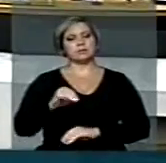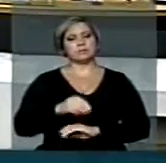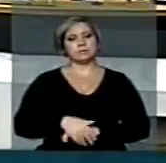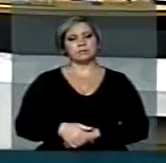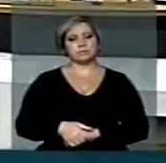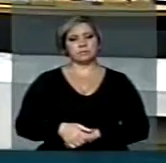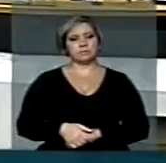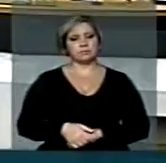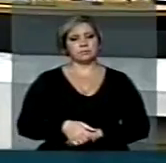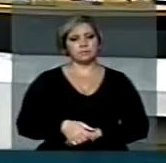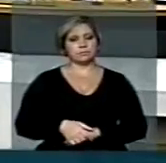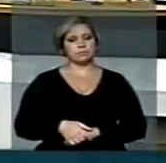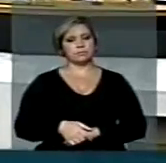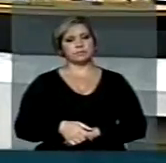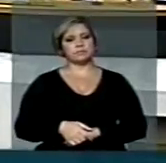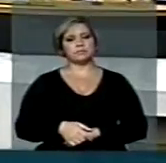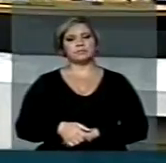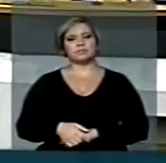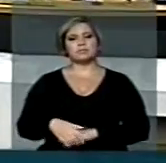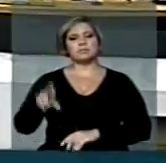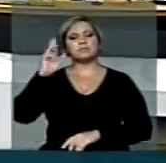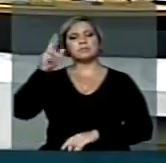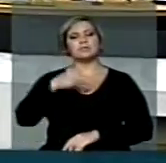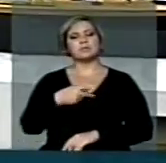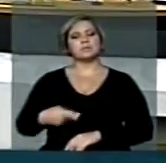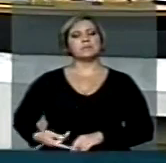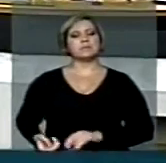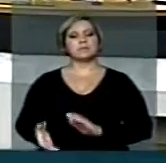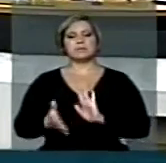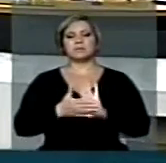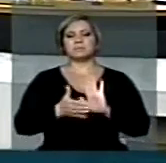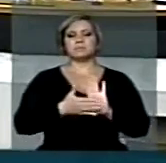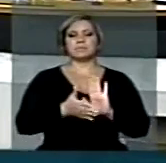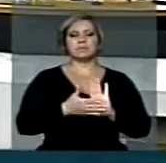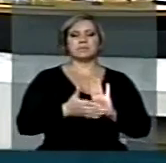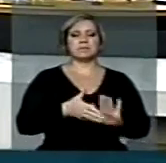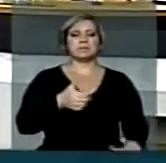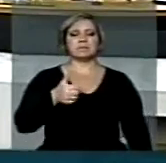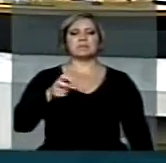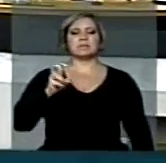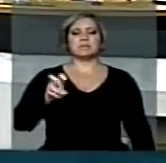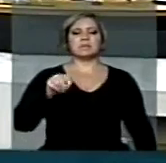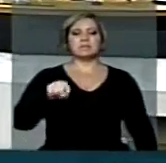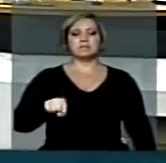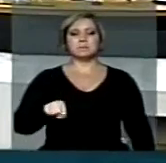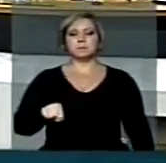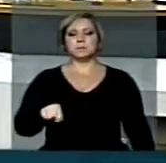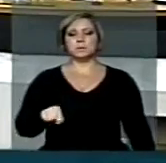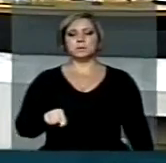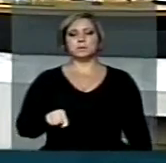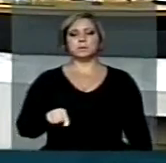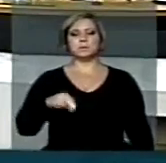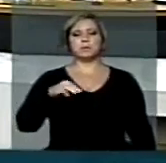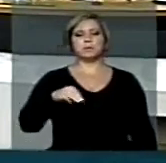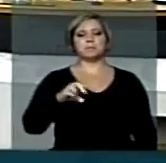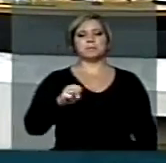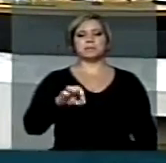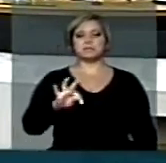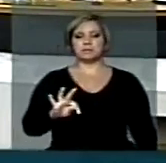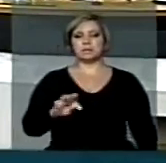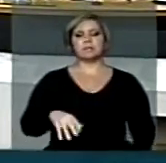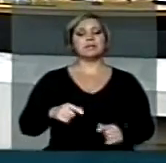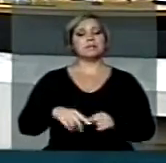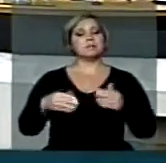Senhor presidente, parabenizo aos 15 mil trabalhadores do movimento dos trabalhadores rurais sem terra